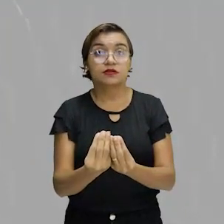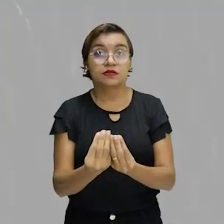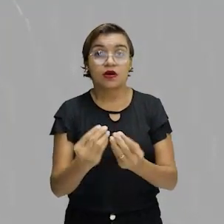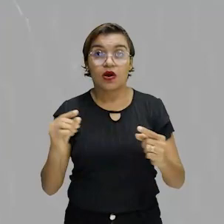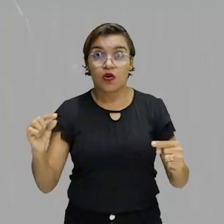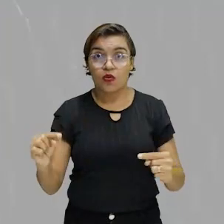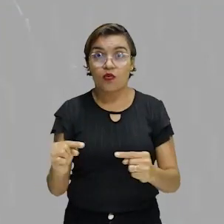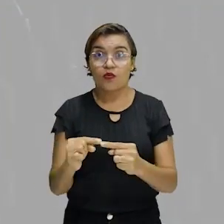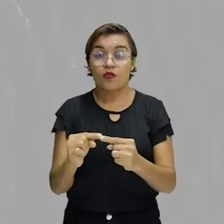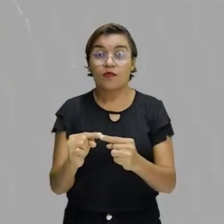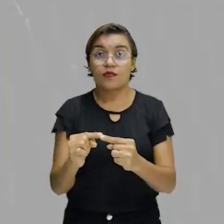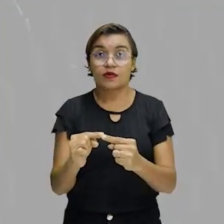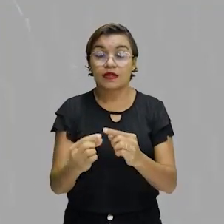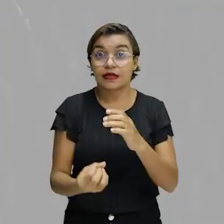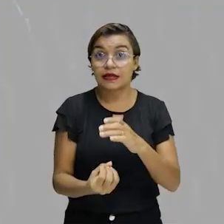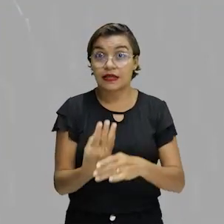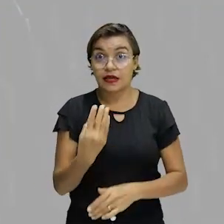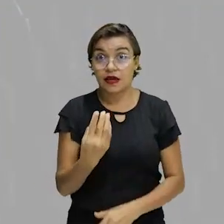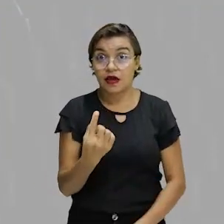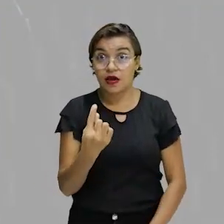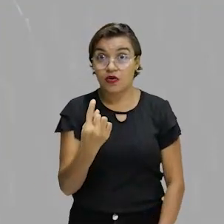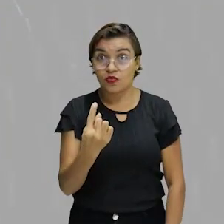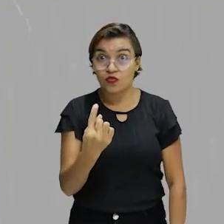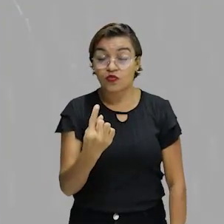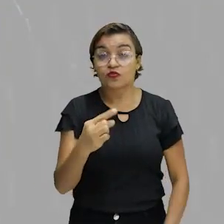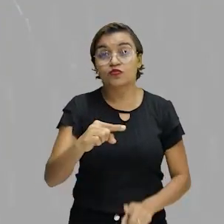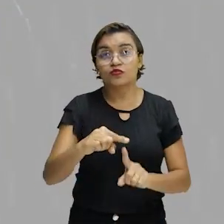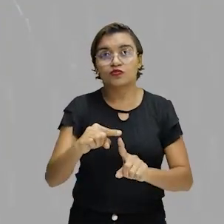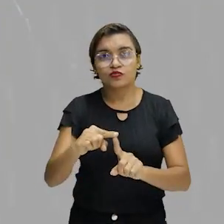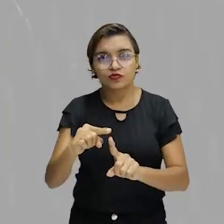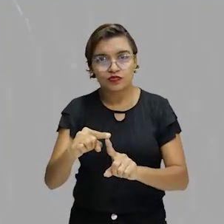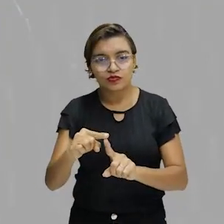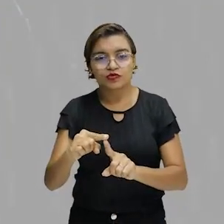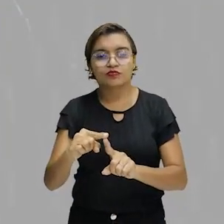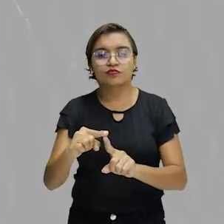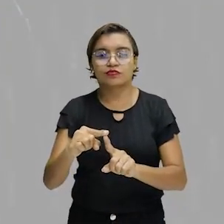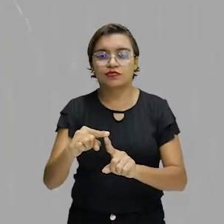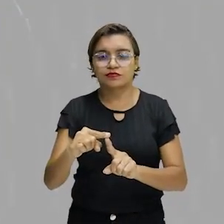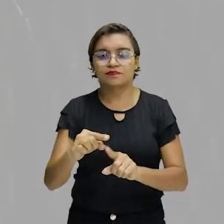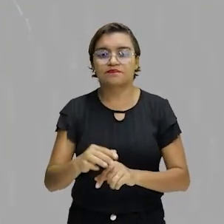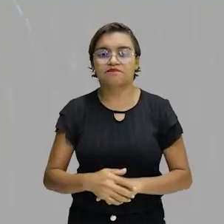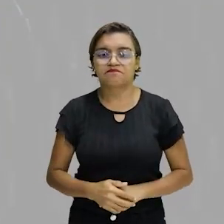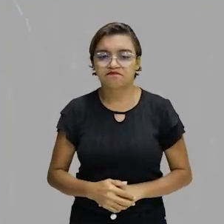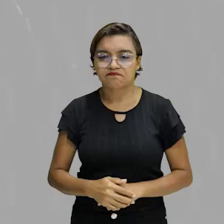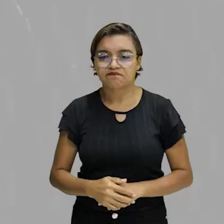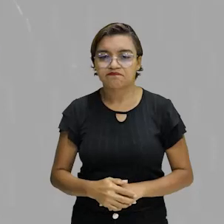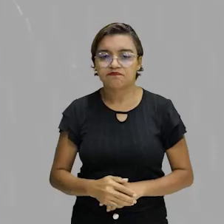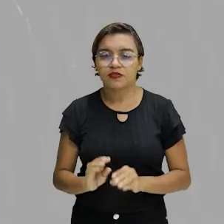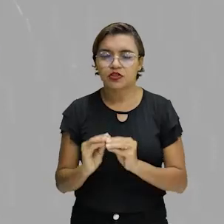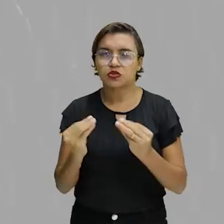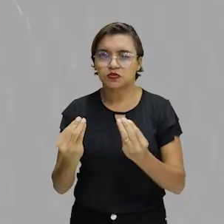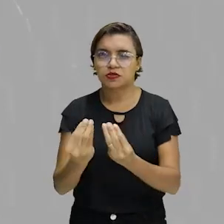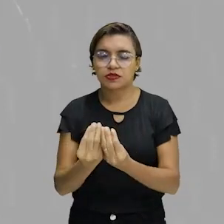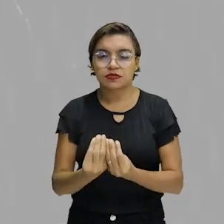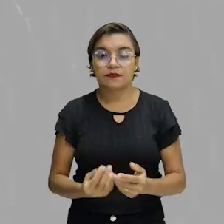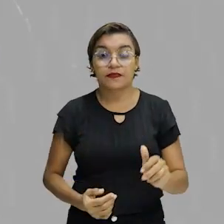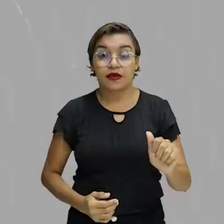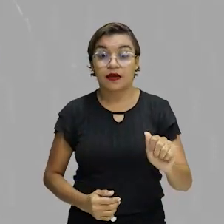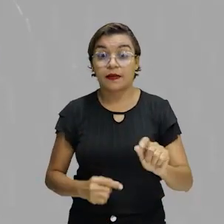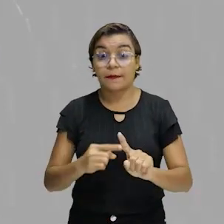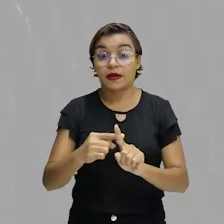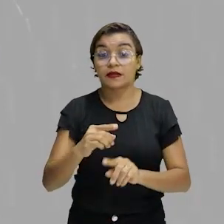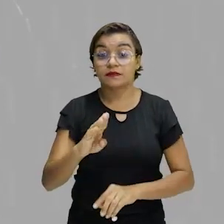combinar para gerar um único tipo de produto único produto Então olha só a +